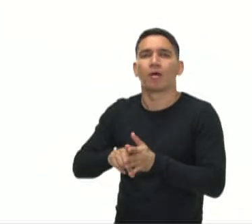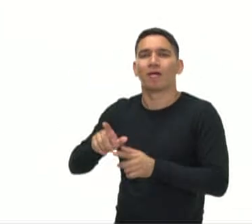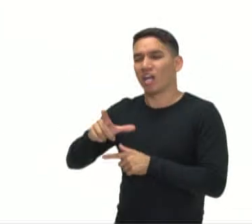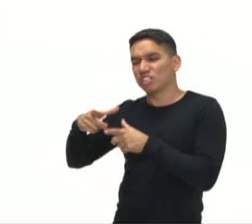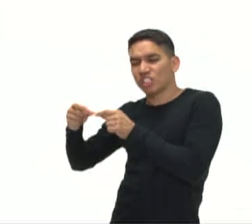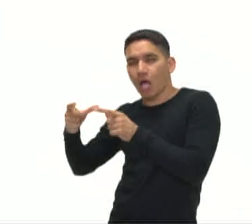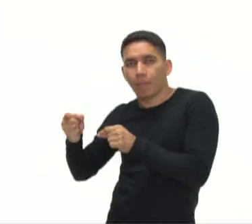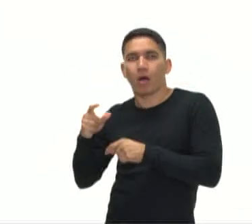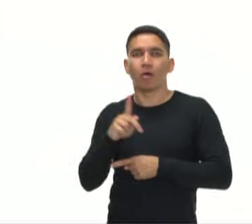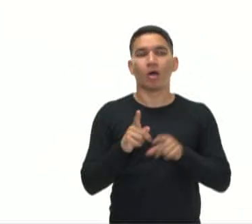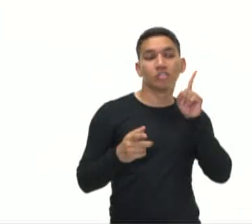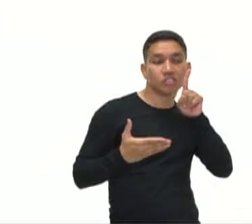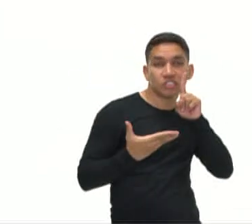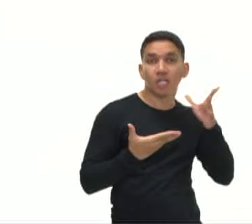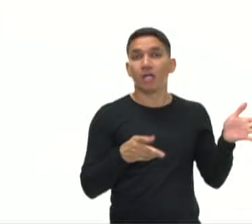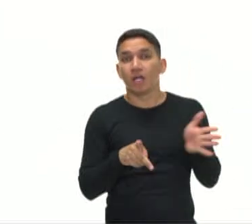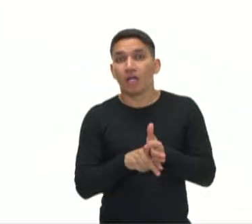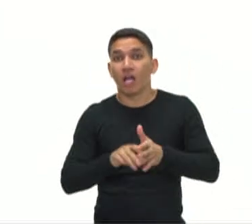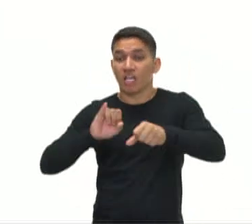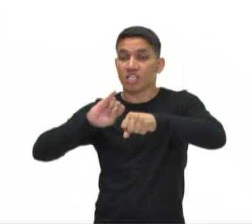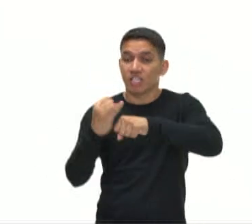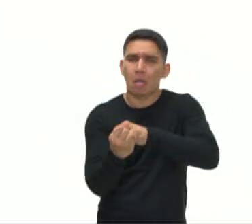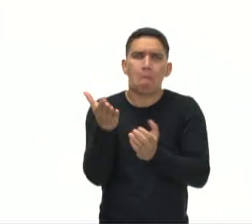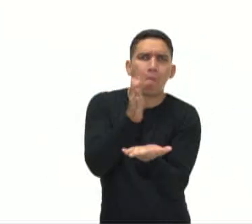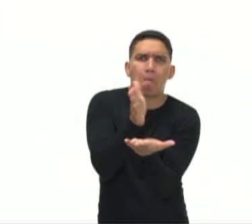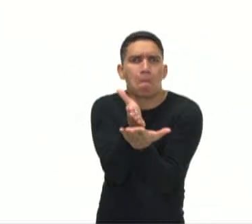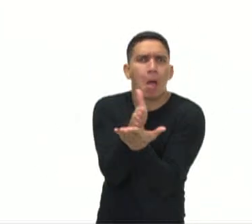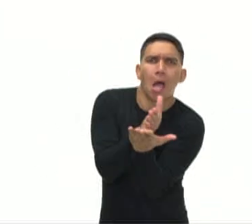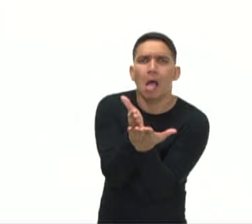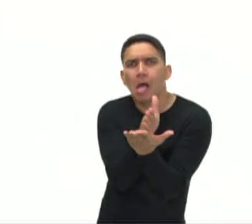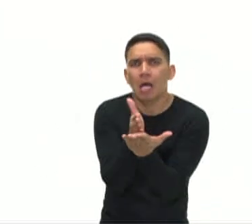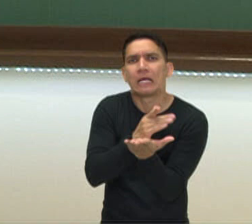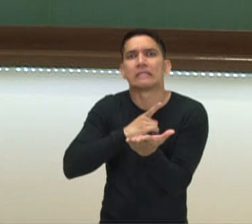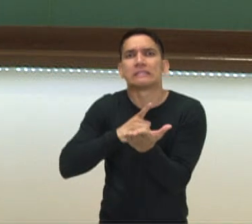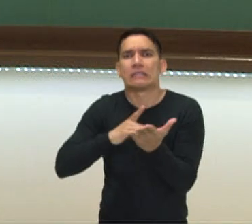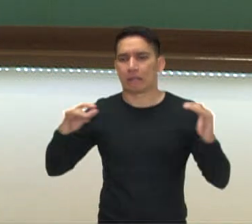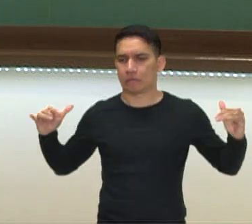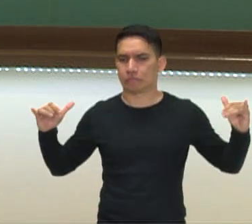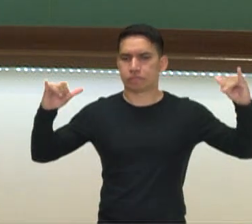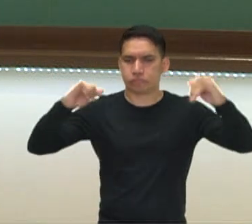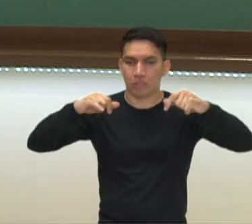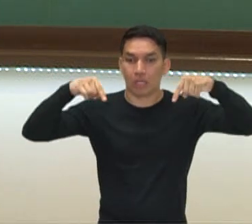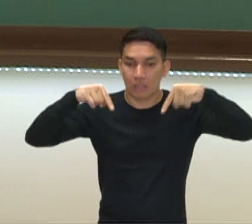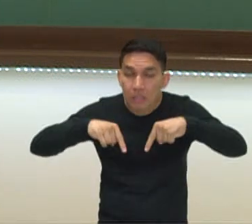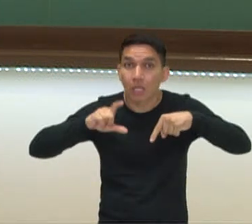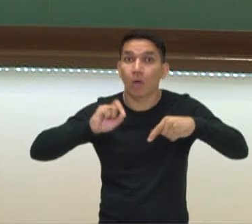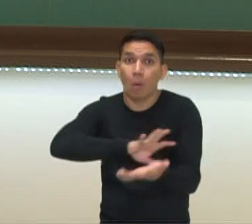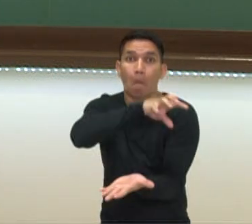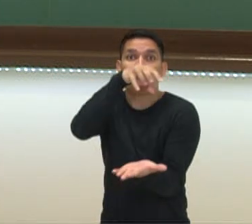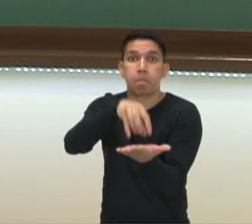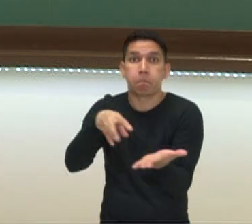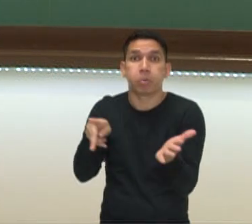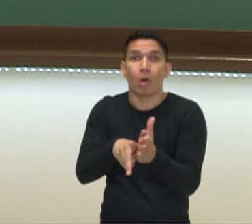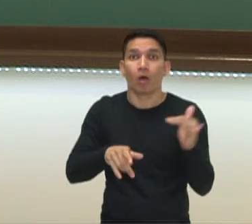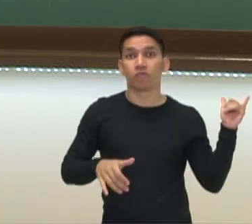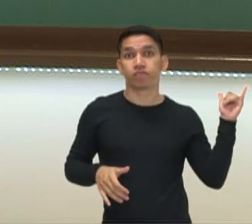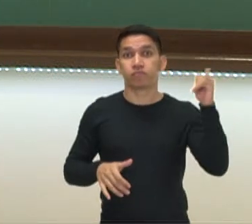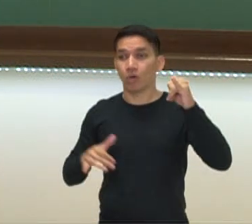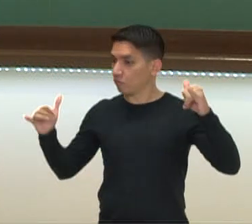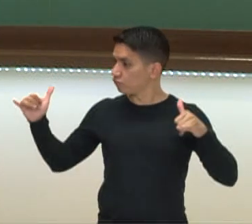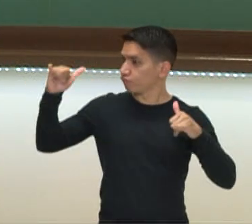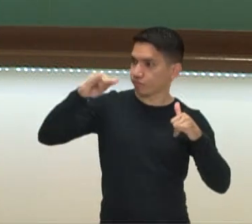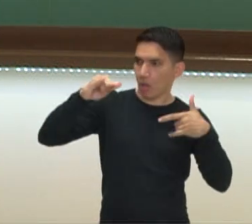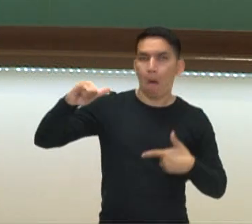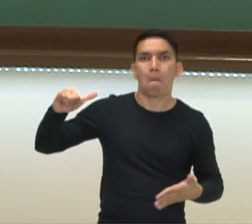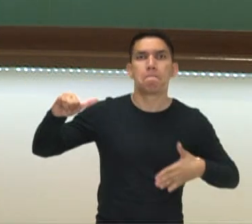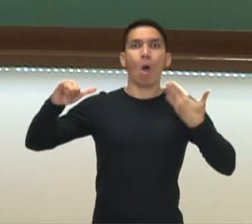na América, e o Havaí fica aí mais ou menos no meio do caminho. Então a Força Aérea Japonesa